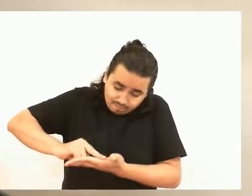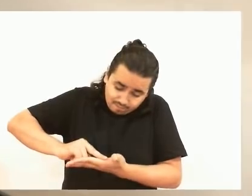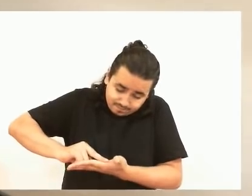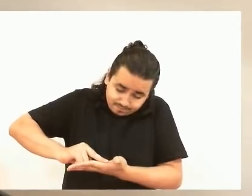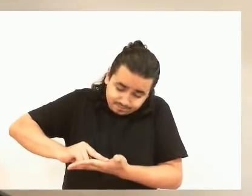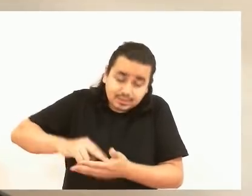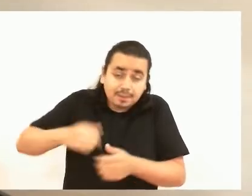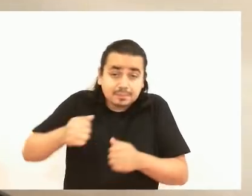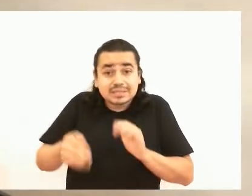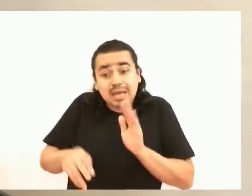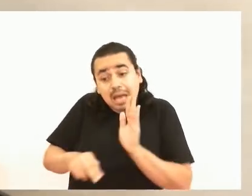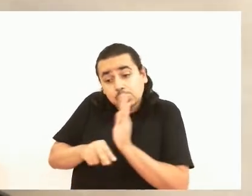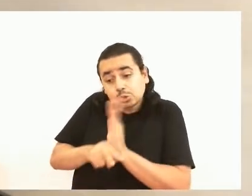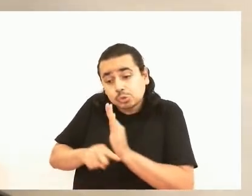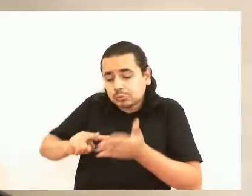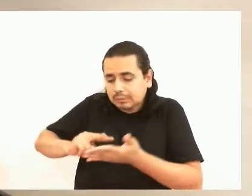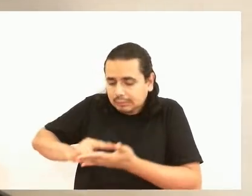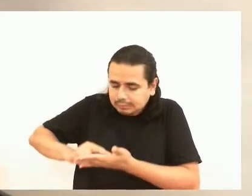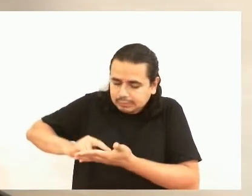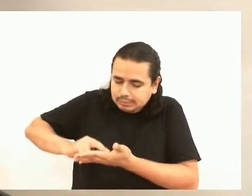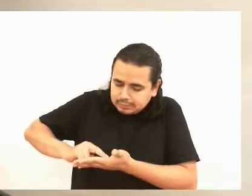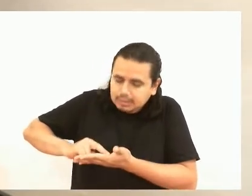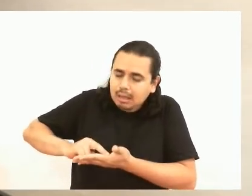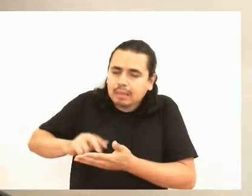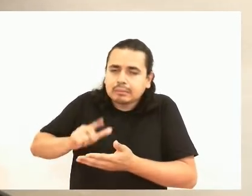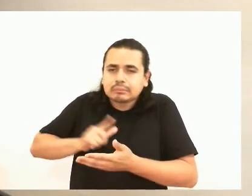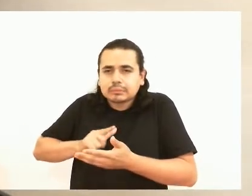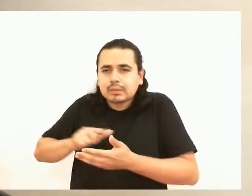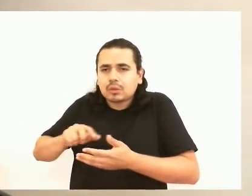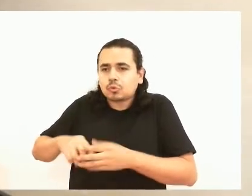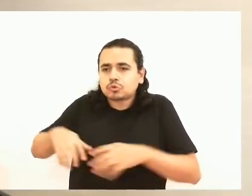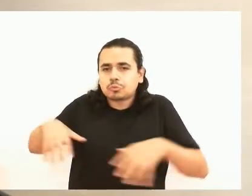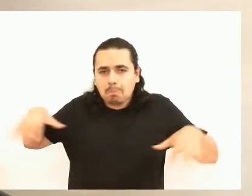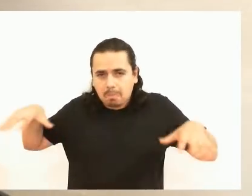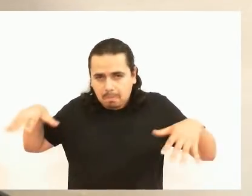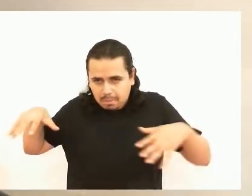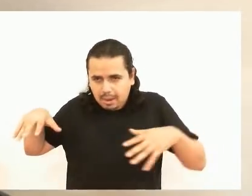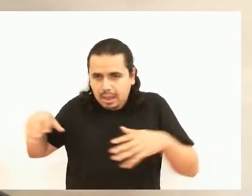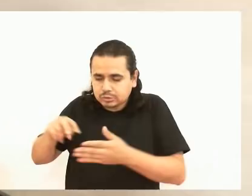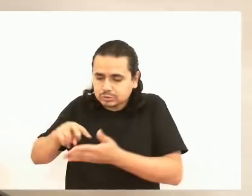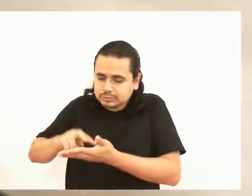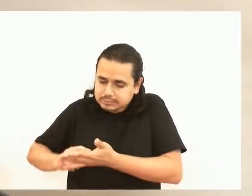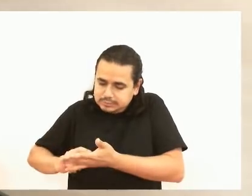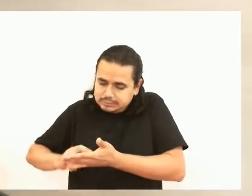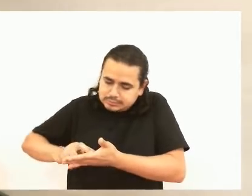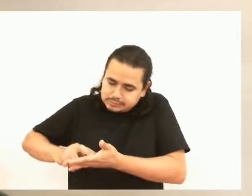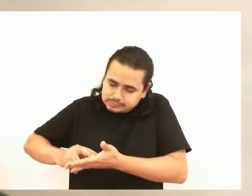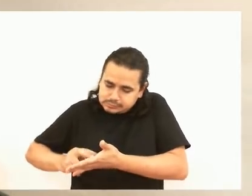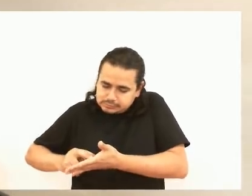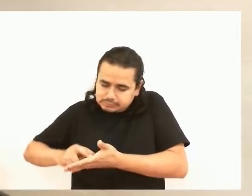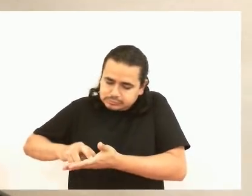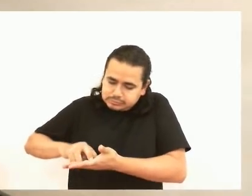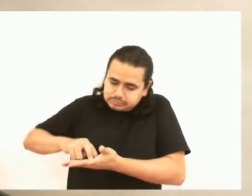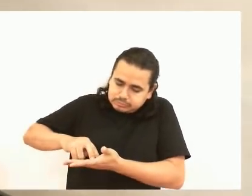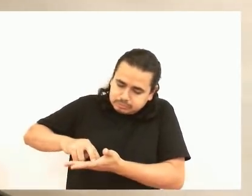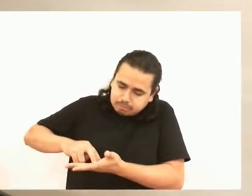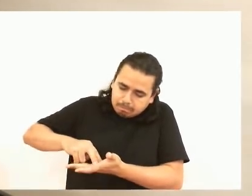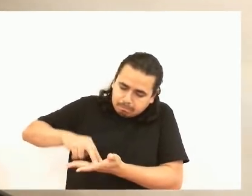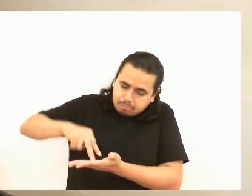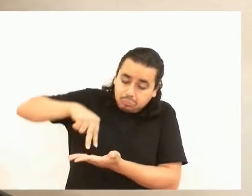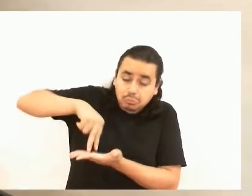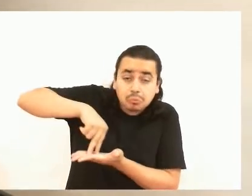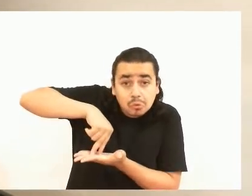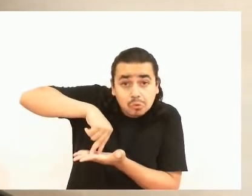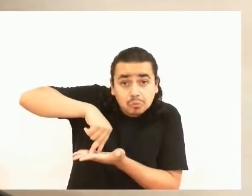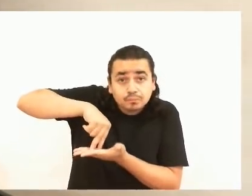ajuda para um nível alto e ela fazia toda uma projeção dos braços quando era para o nível alto e voltava no chão e o que estava acontecendo que